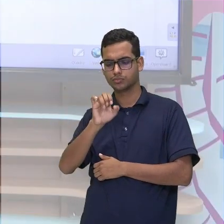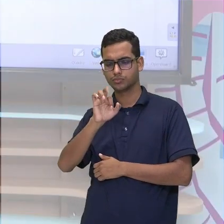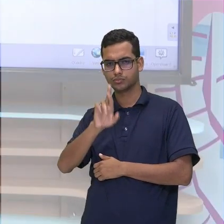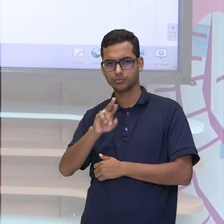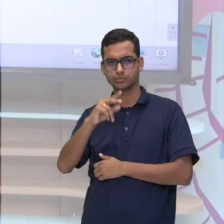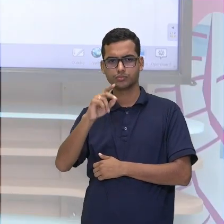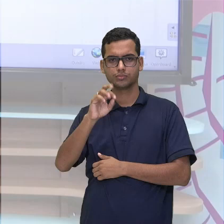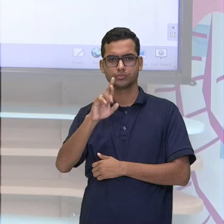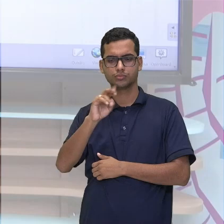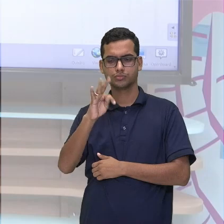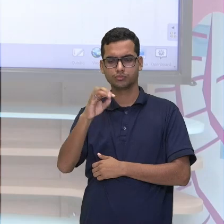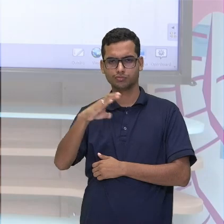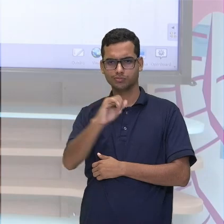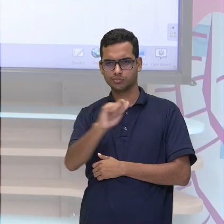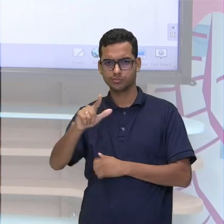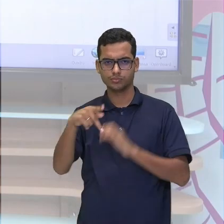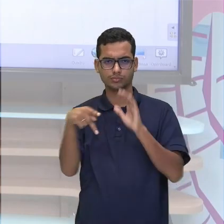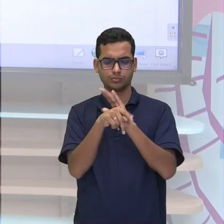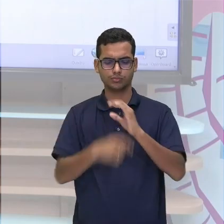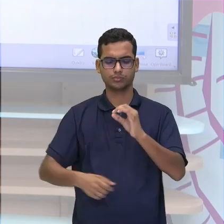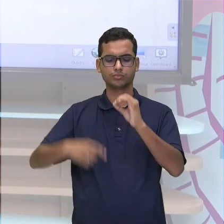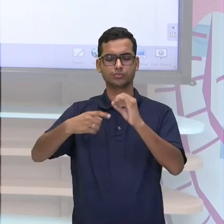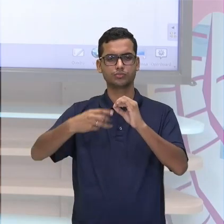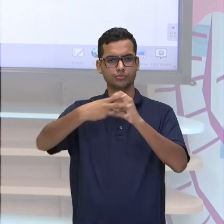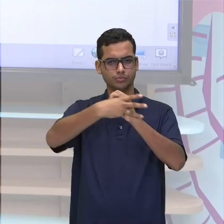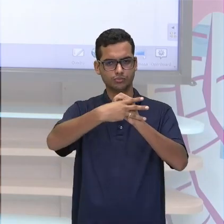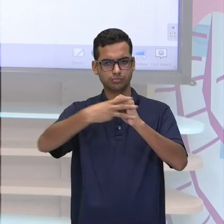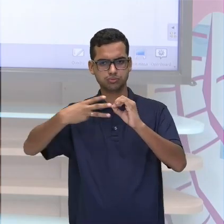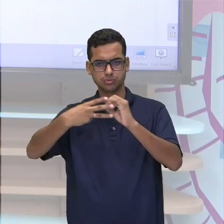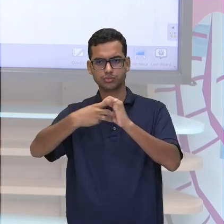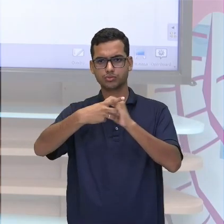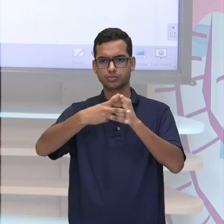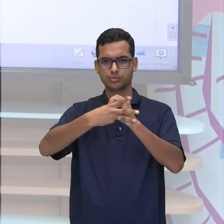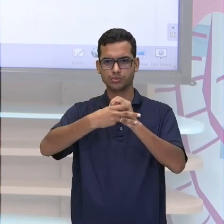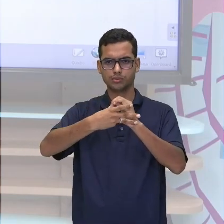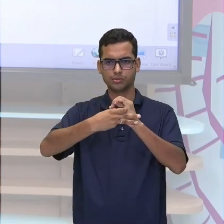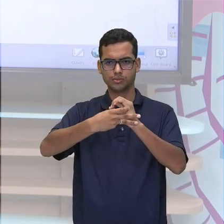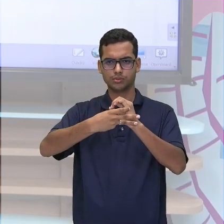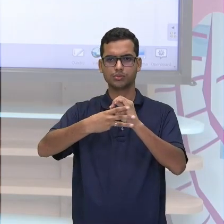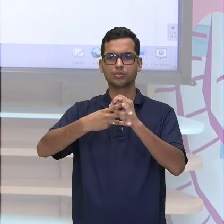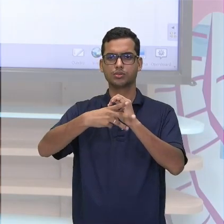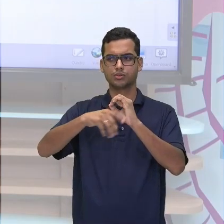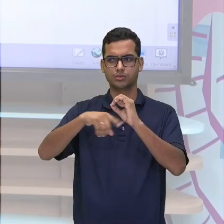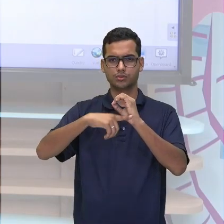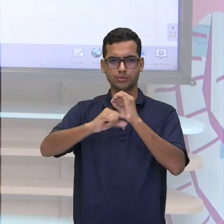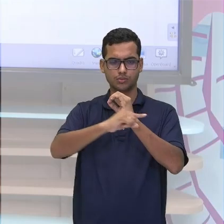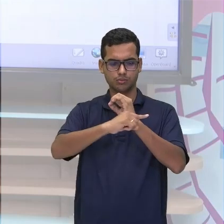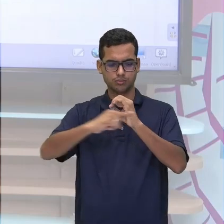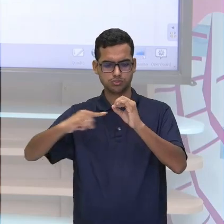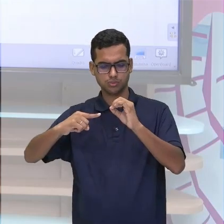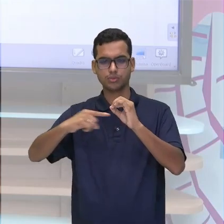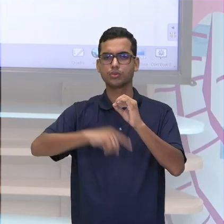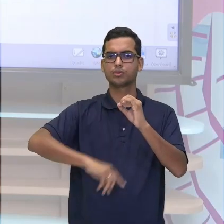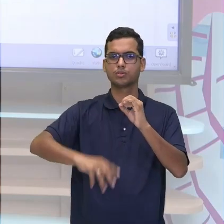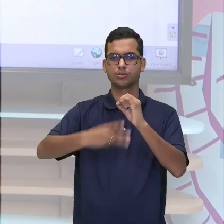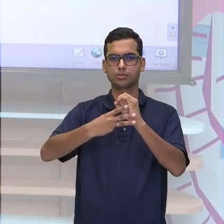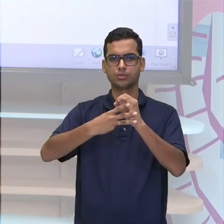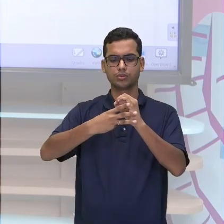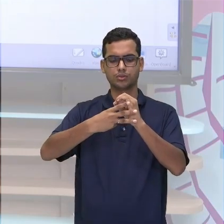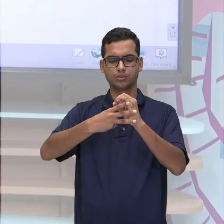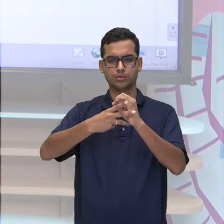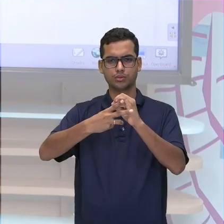de Capricórnio, trópico de Câncer e ali a linha do Equador, certo? Temos aí a